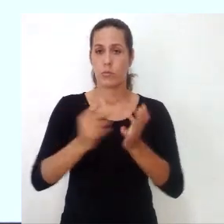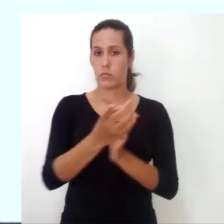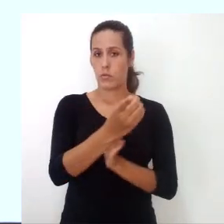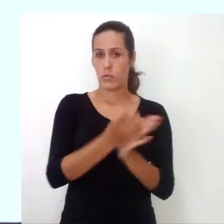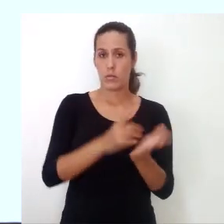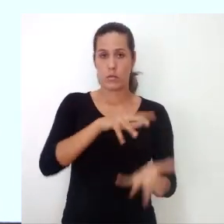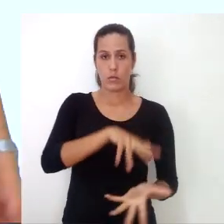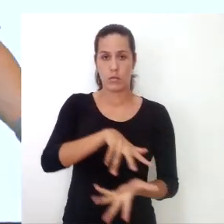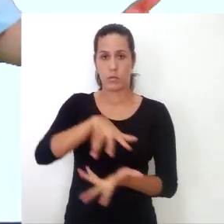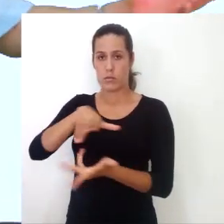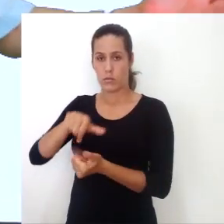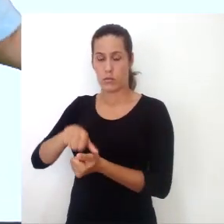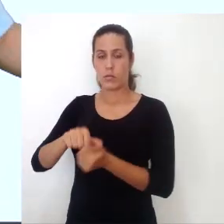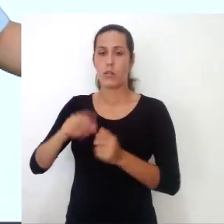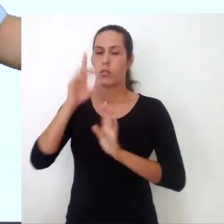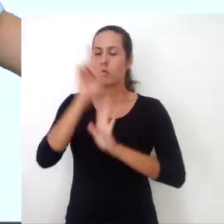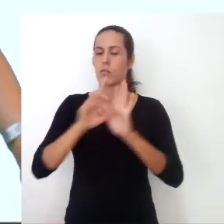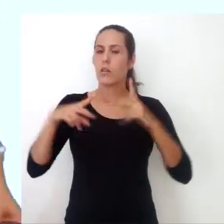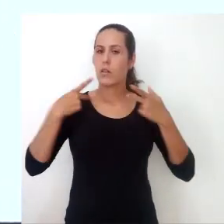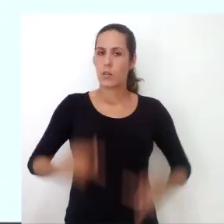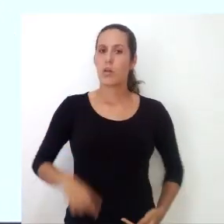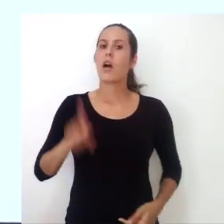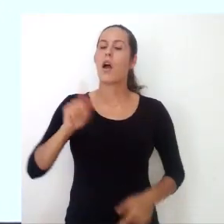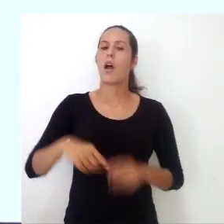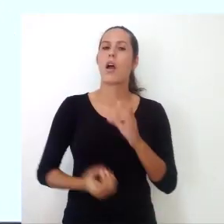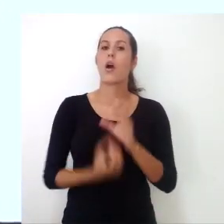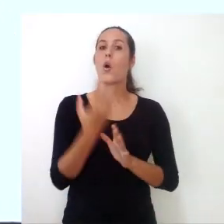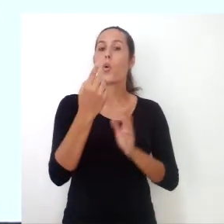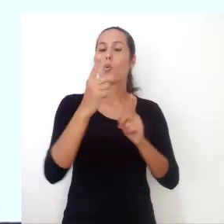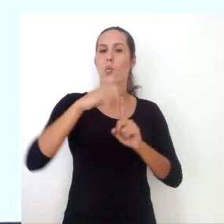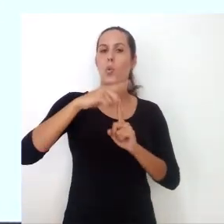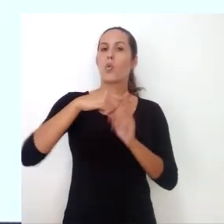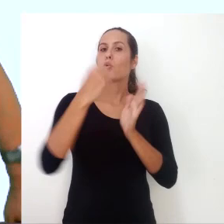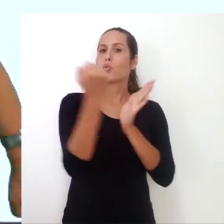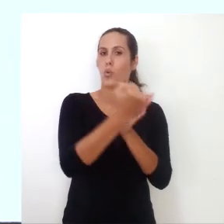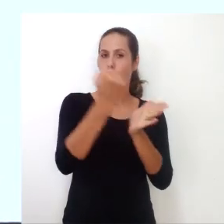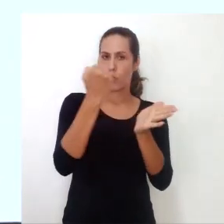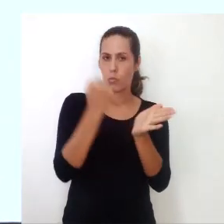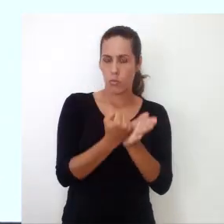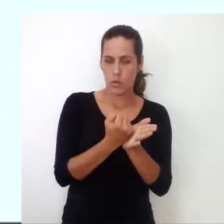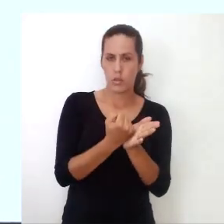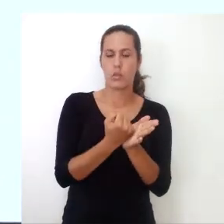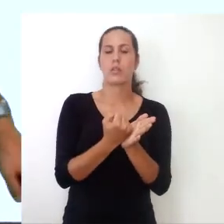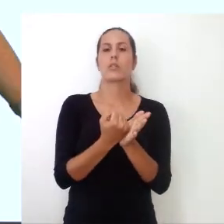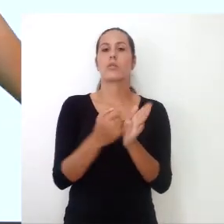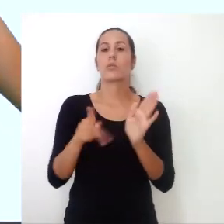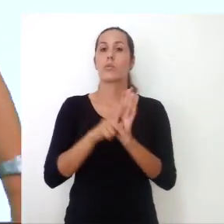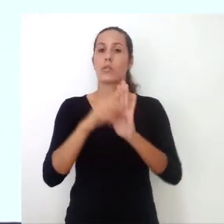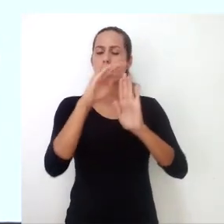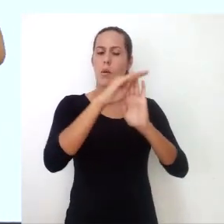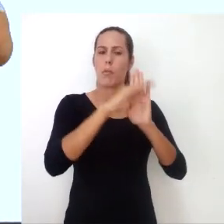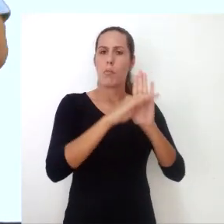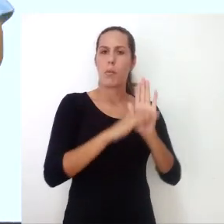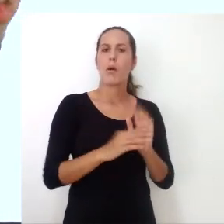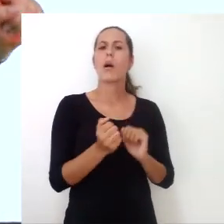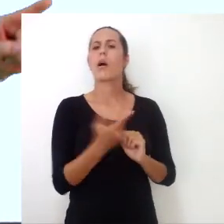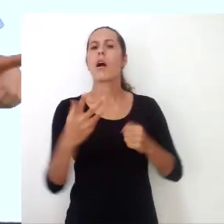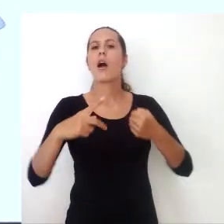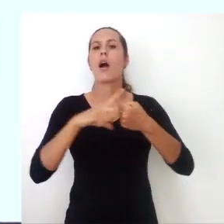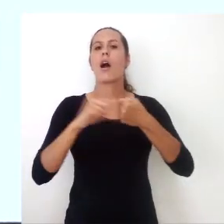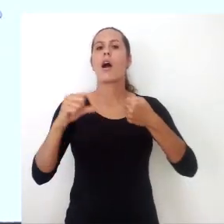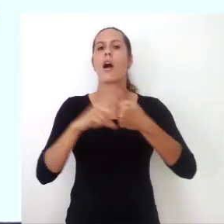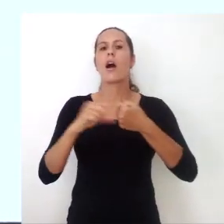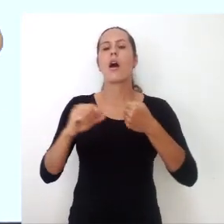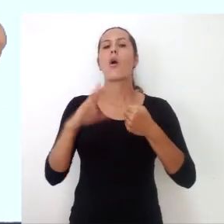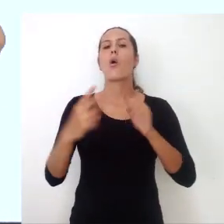dos Direitos Humanos, é um documento constituído por 30 artigos. Esse documento é o mais traduzido